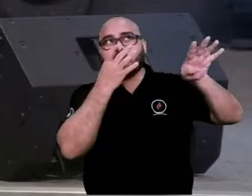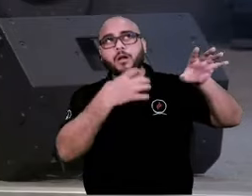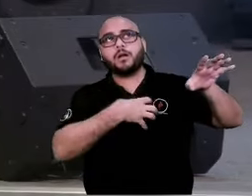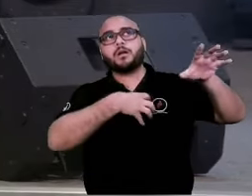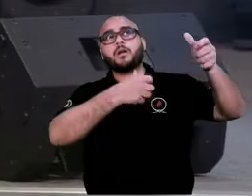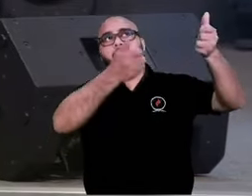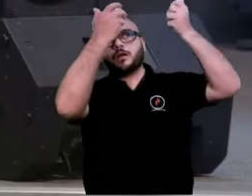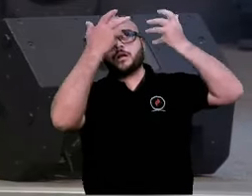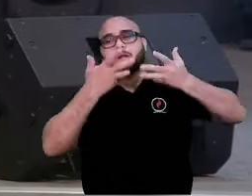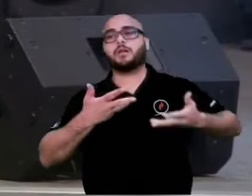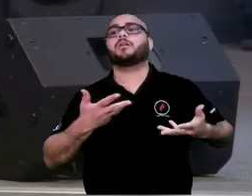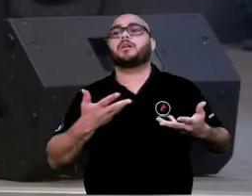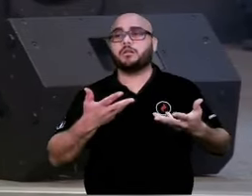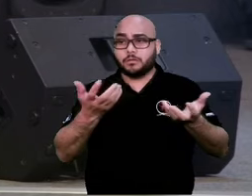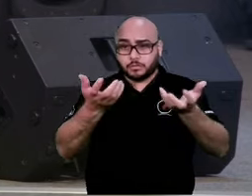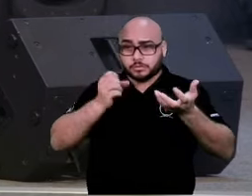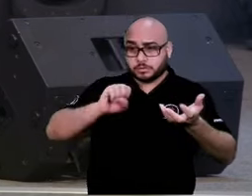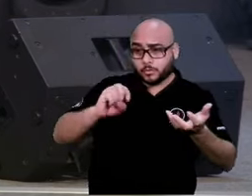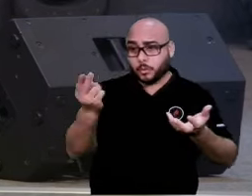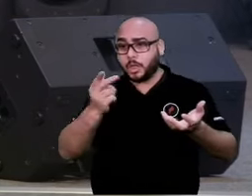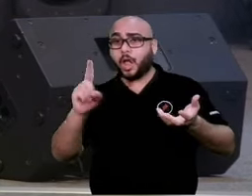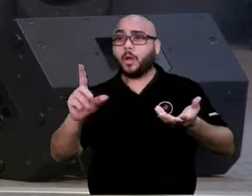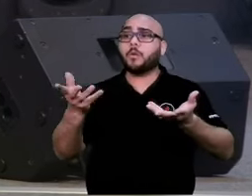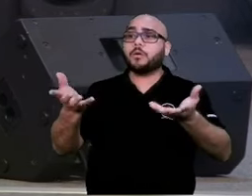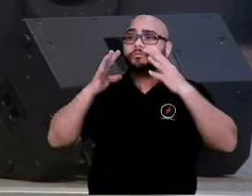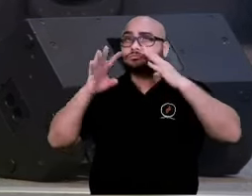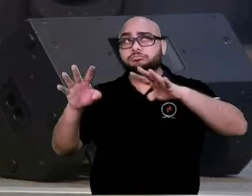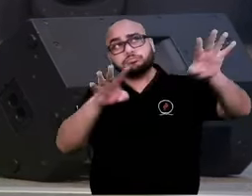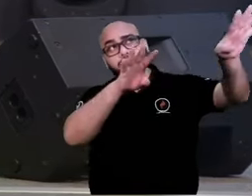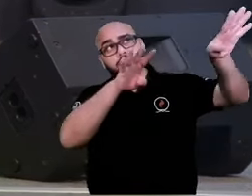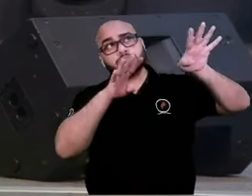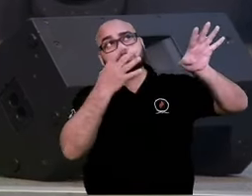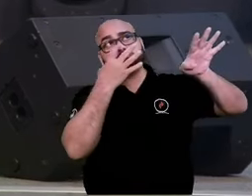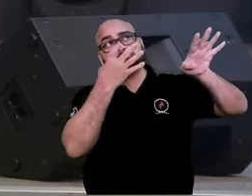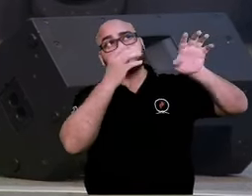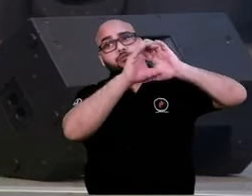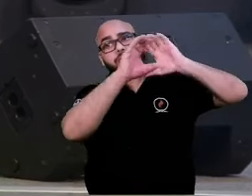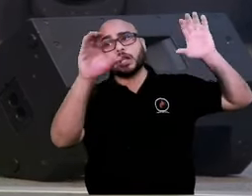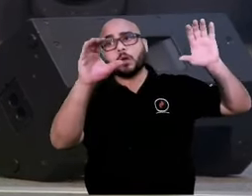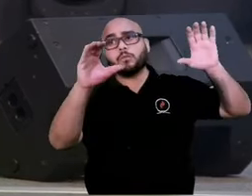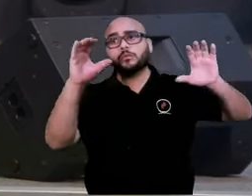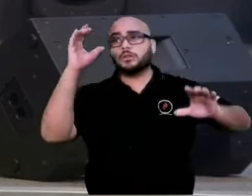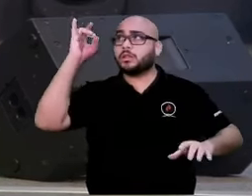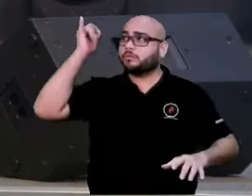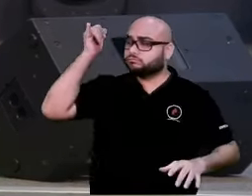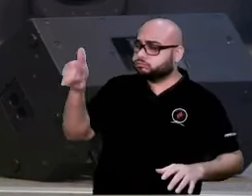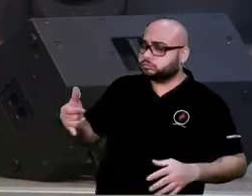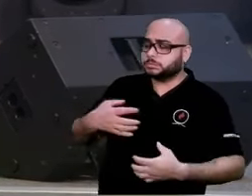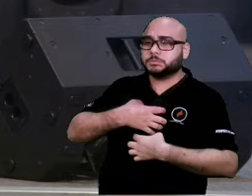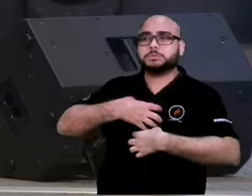Querendo ou não querendo, vai ter que ouvir. Assim diz o Senhor.